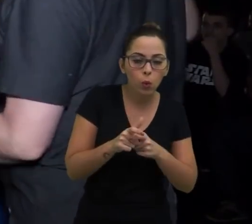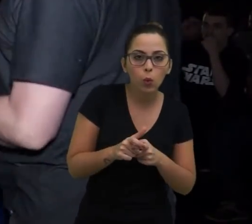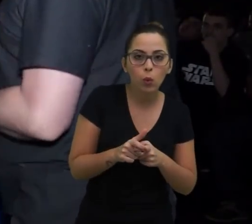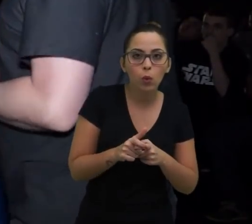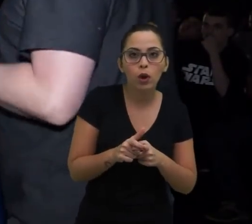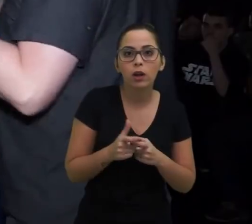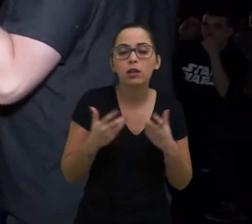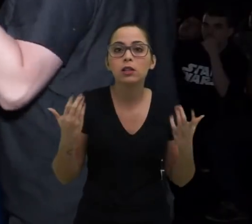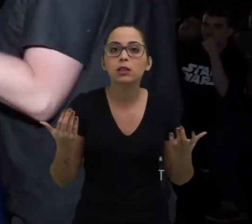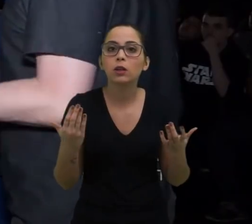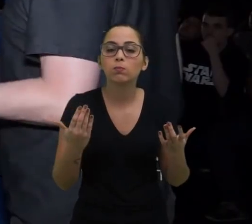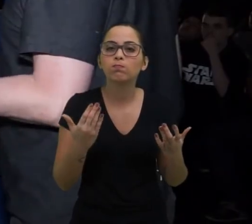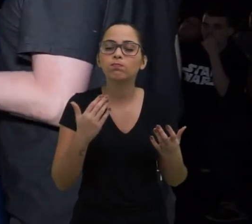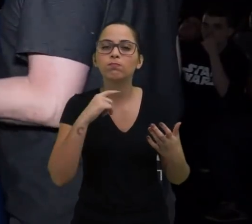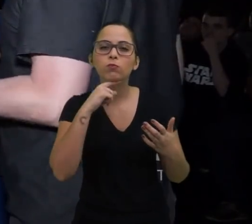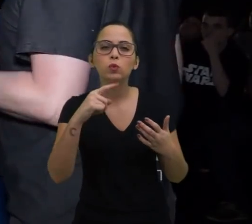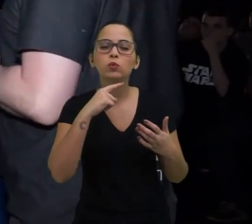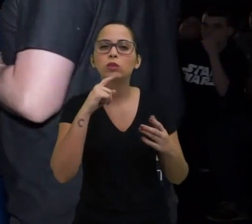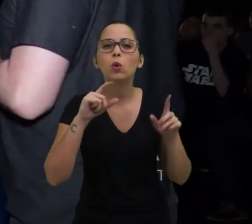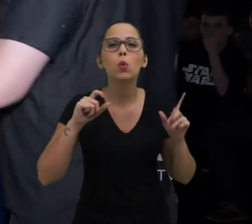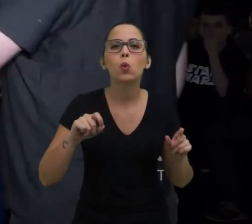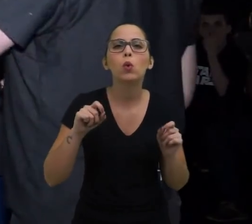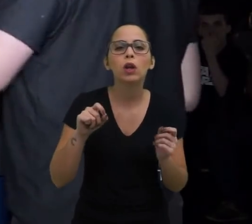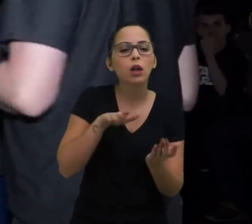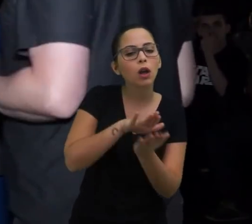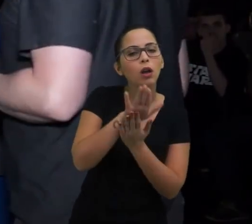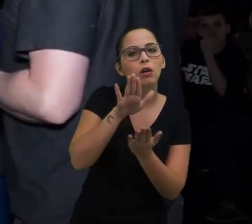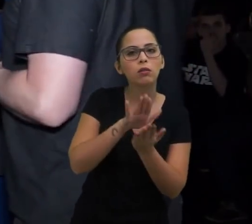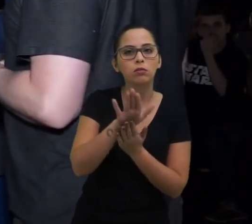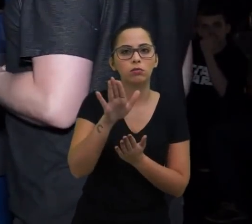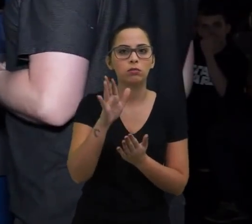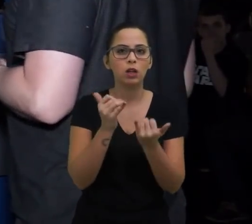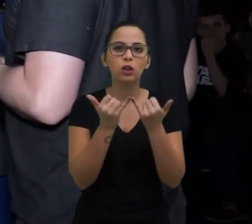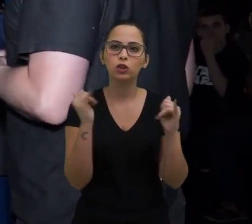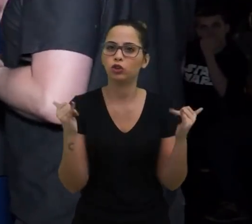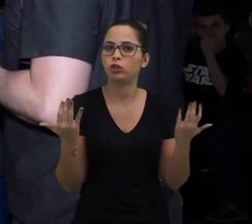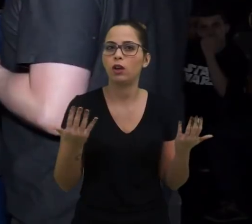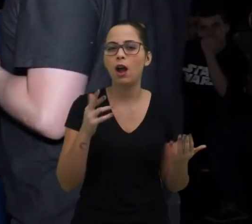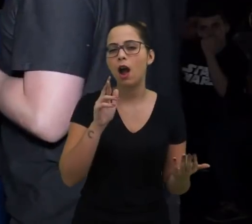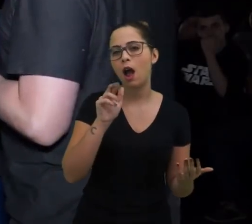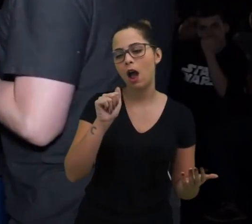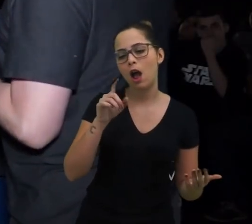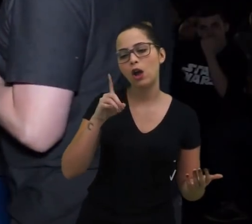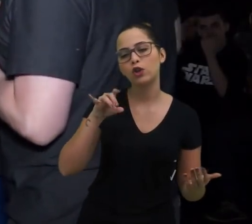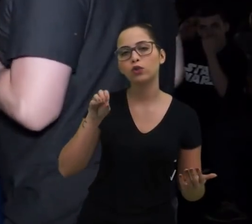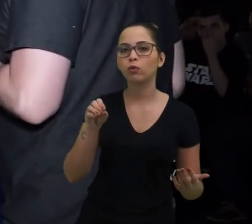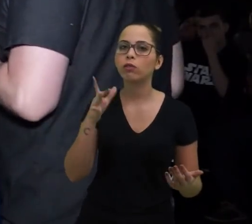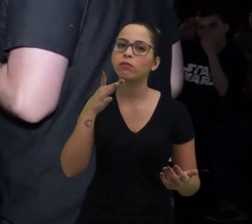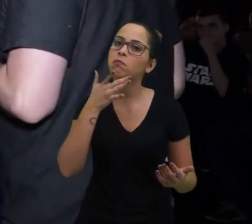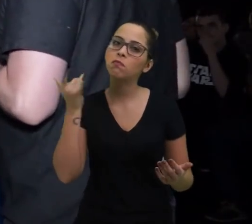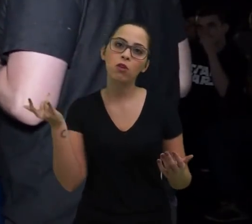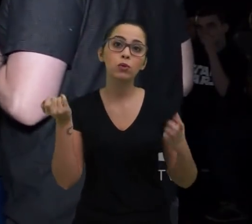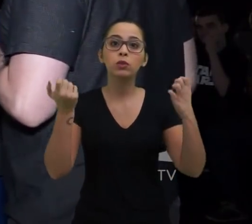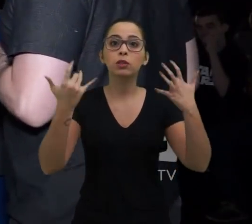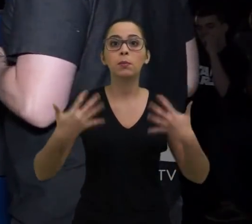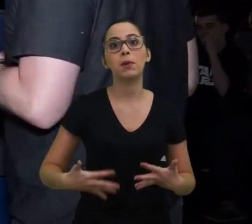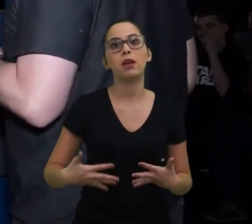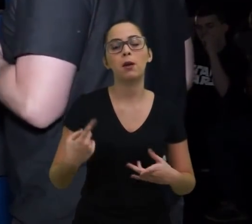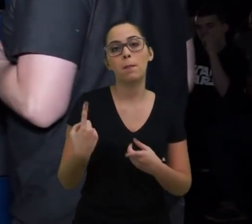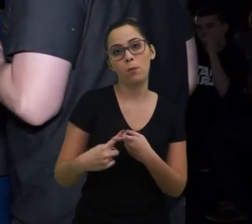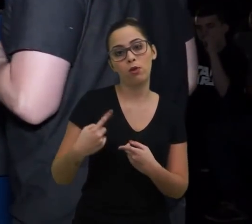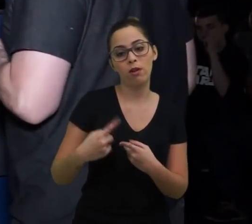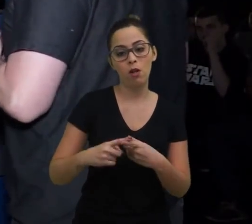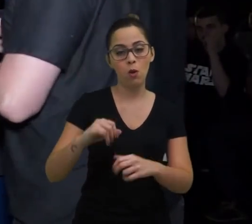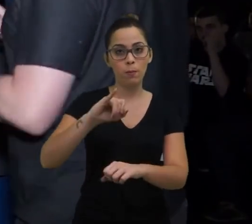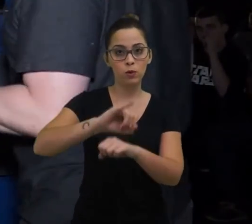tanto quanto 100 bilhões de estrelas conseguiria ter uma emissão de rádio brilhante o suficiente para a gente detectar daquele modo ali que eu mostrei